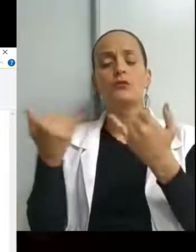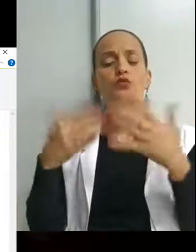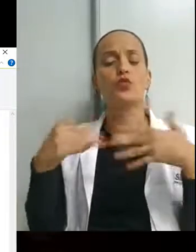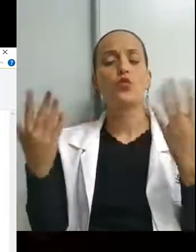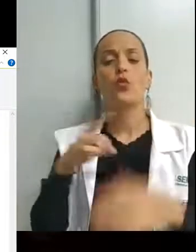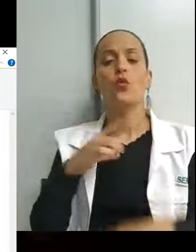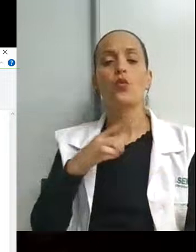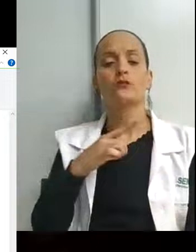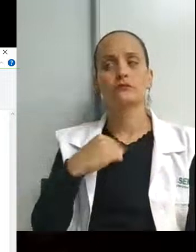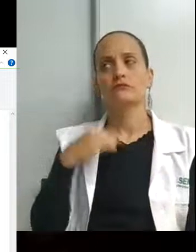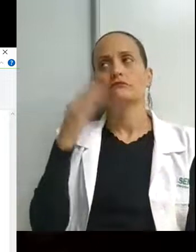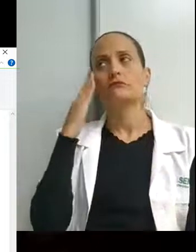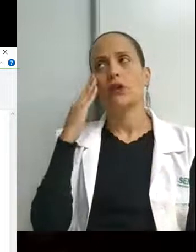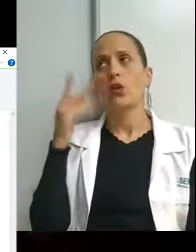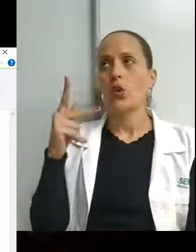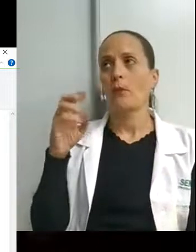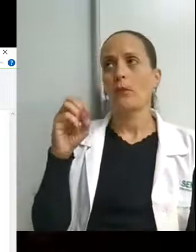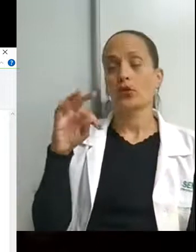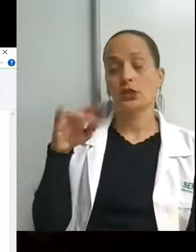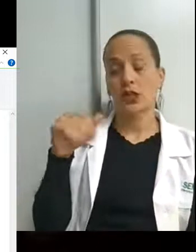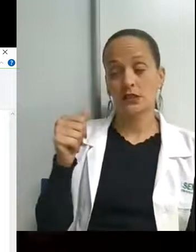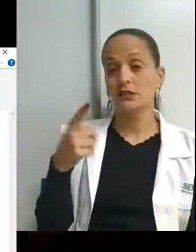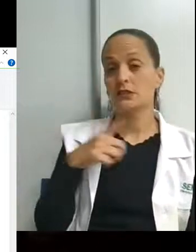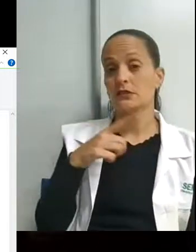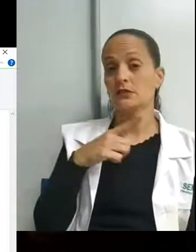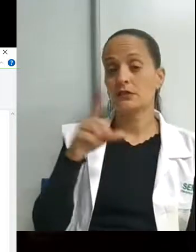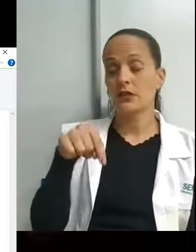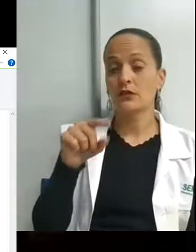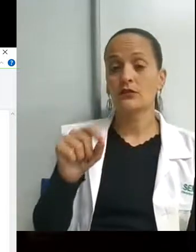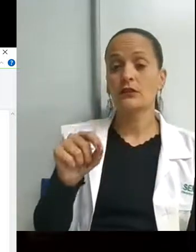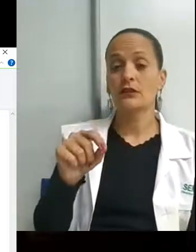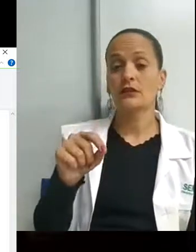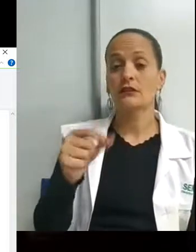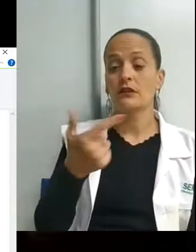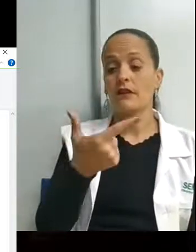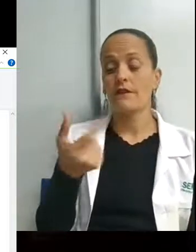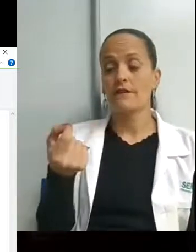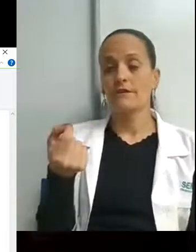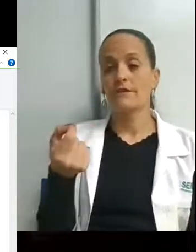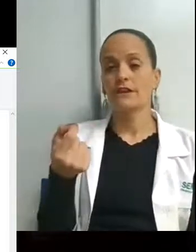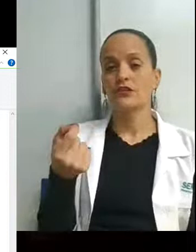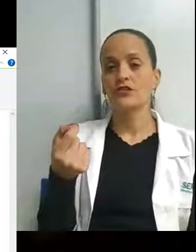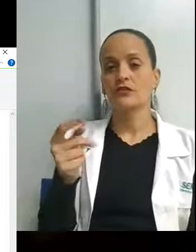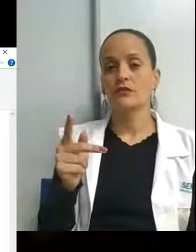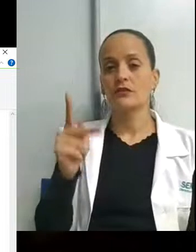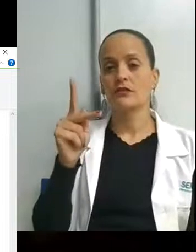que a potência, né? A potência dele é quanto? 20 kVA.